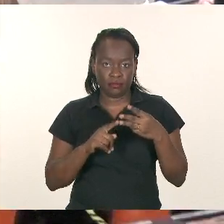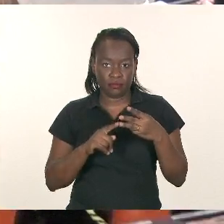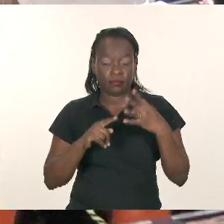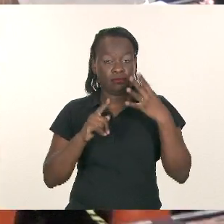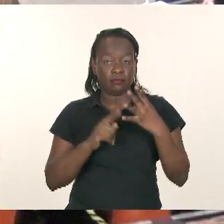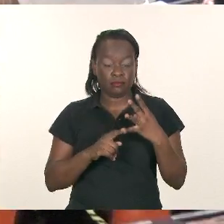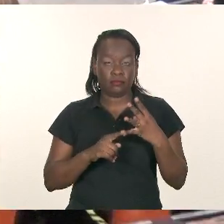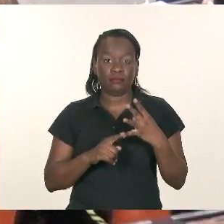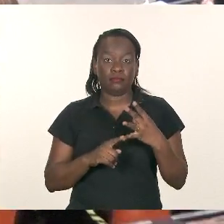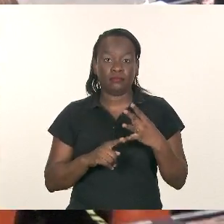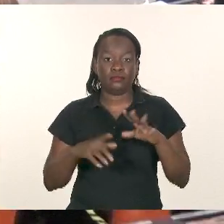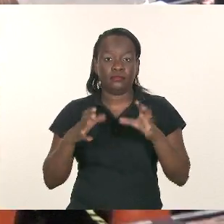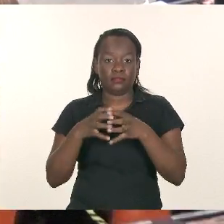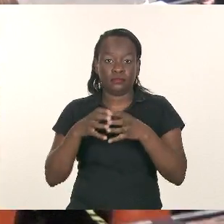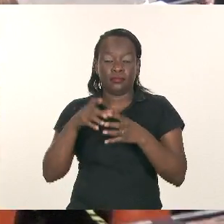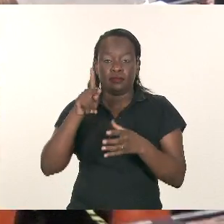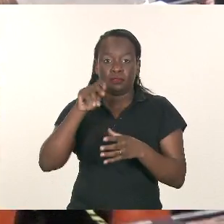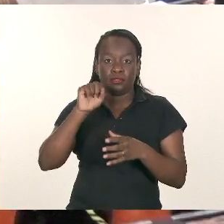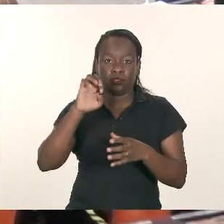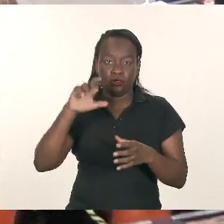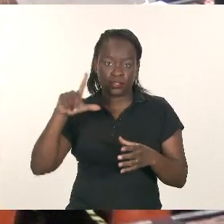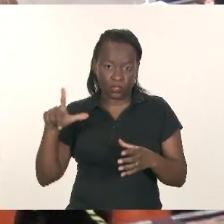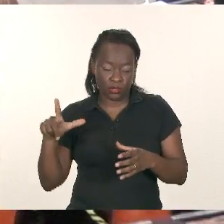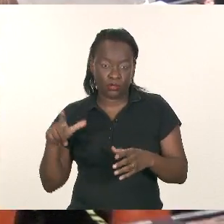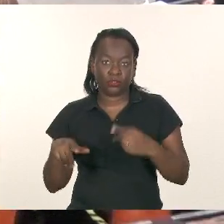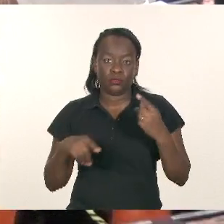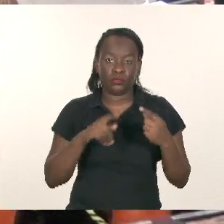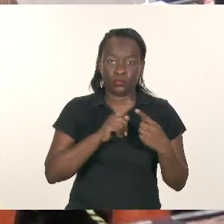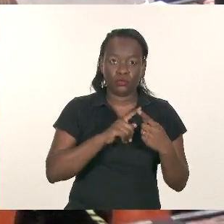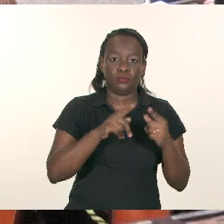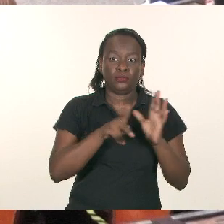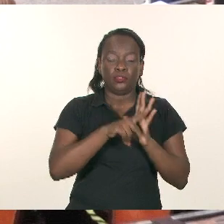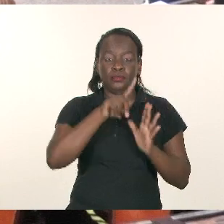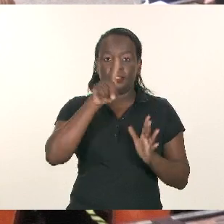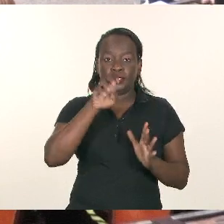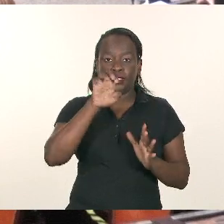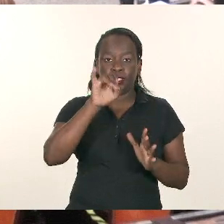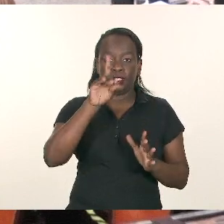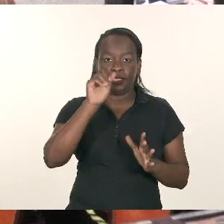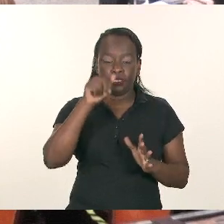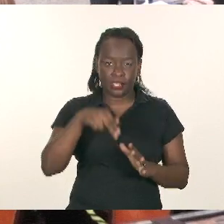4 da bancada do PSOL e 1 da deputada Zeidan.